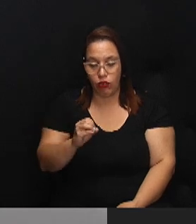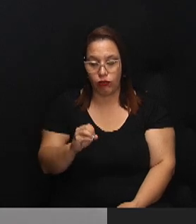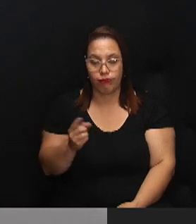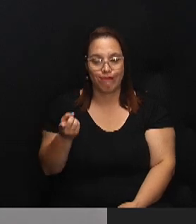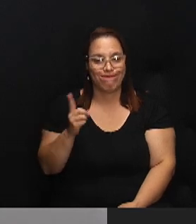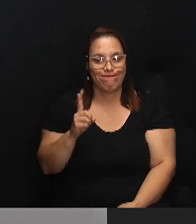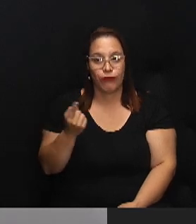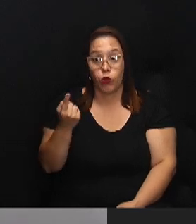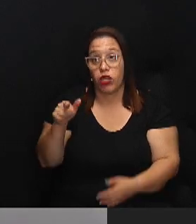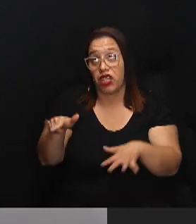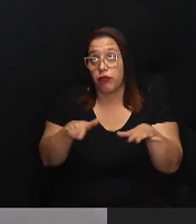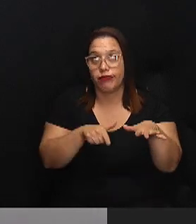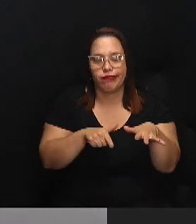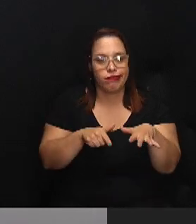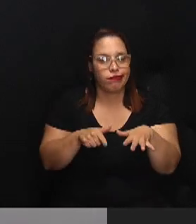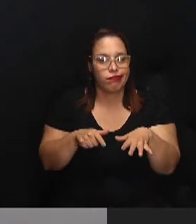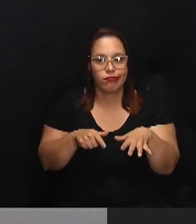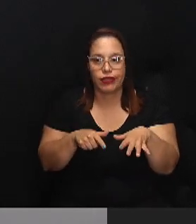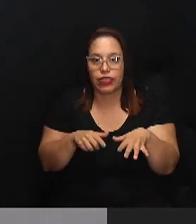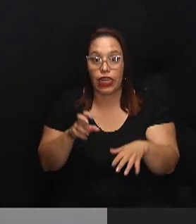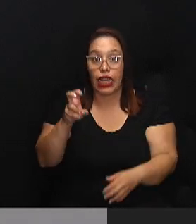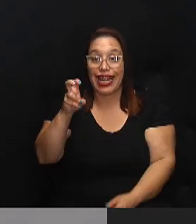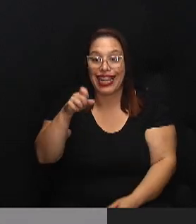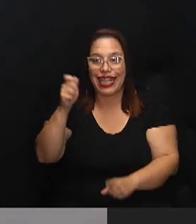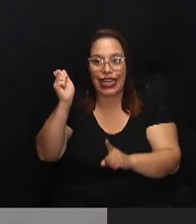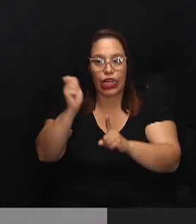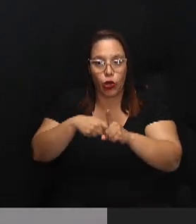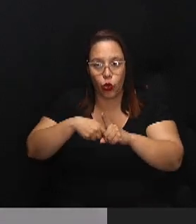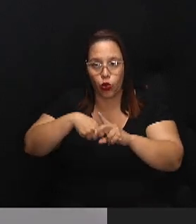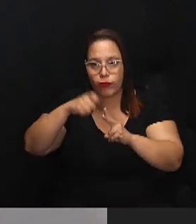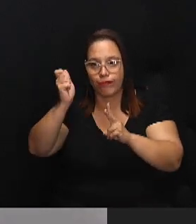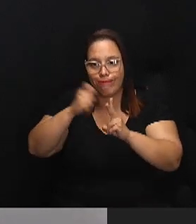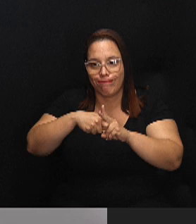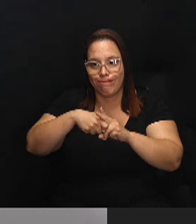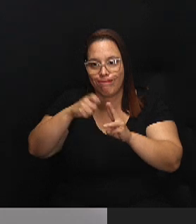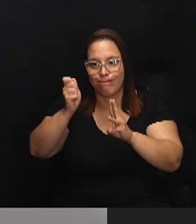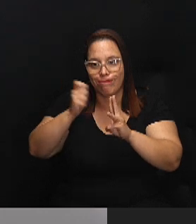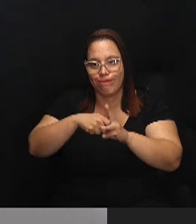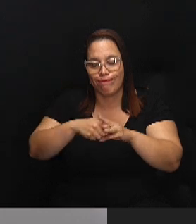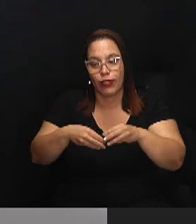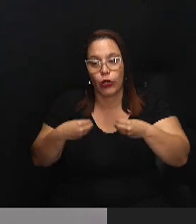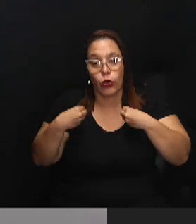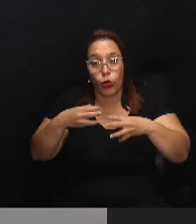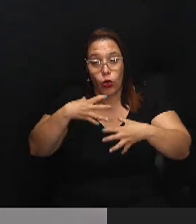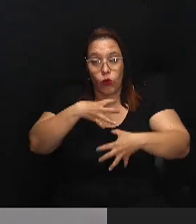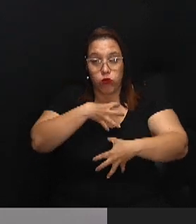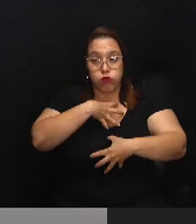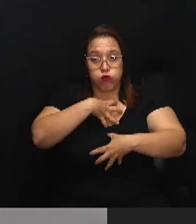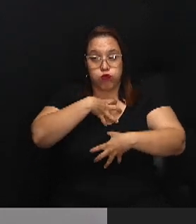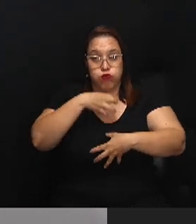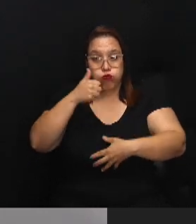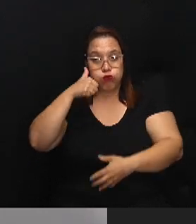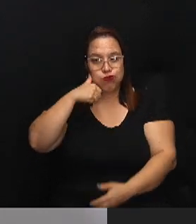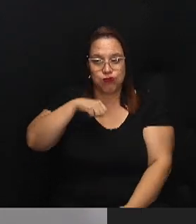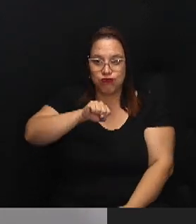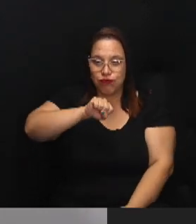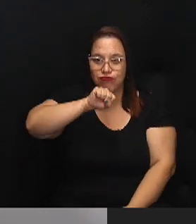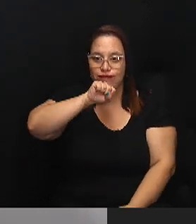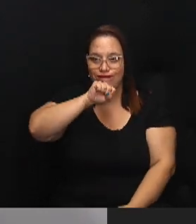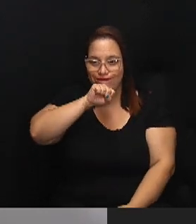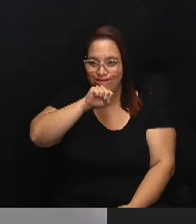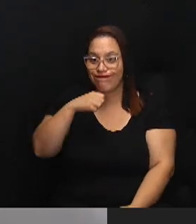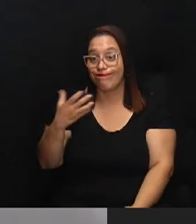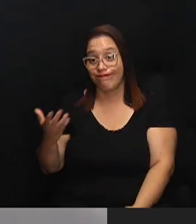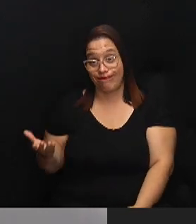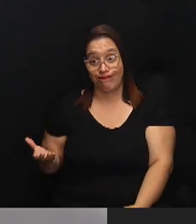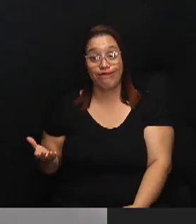não passam 2, às vezes tem mães que passam 5 meses. E como é que fica o emocional dessa mãe? Né? Então, a